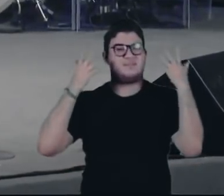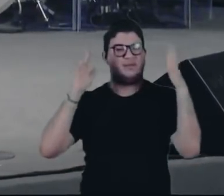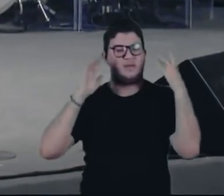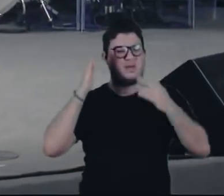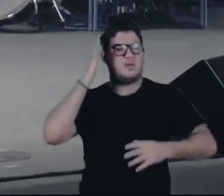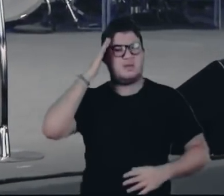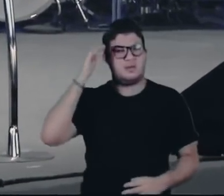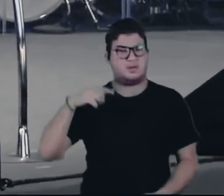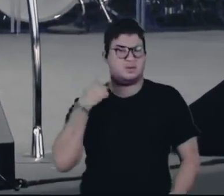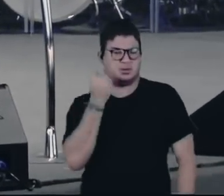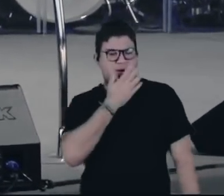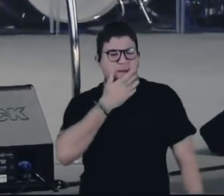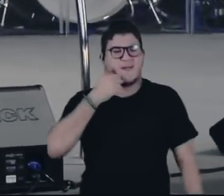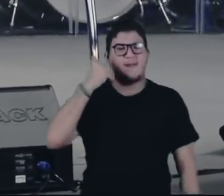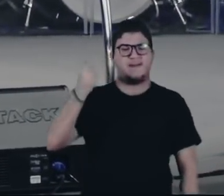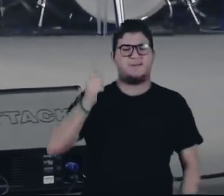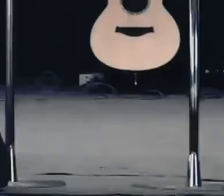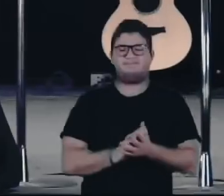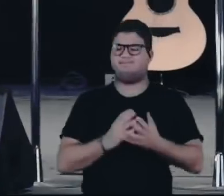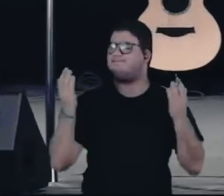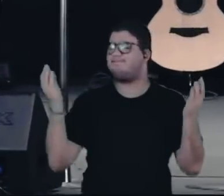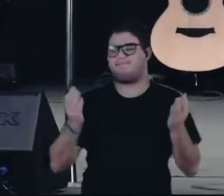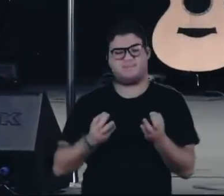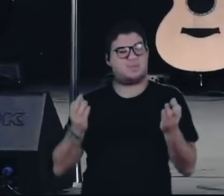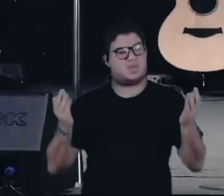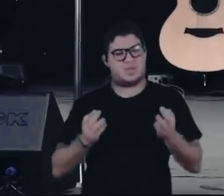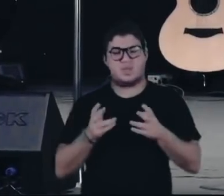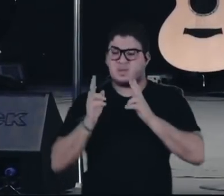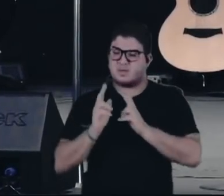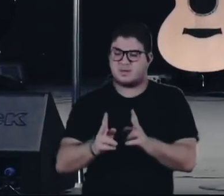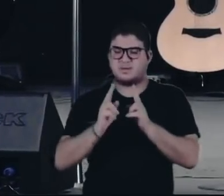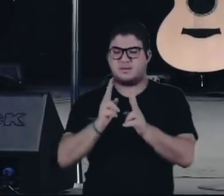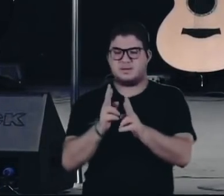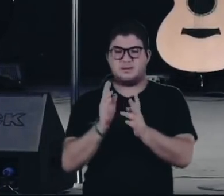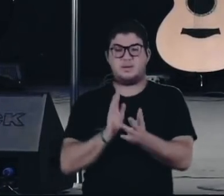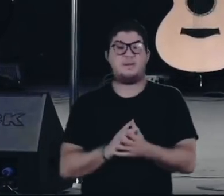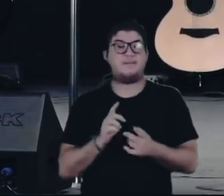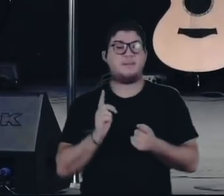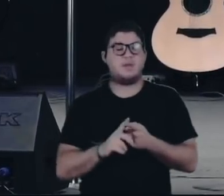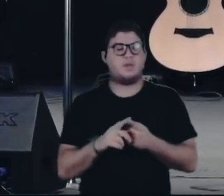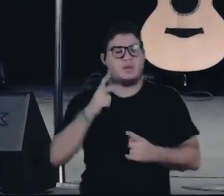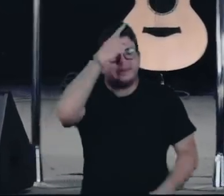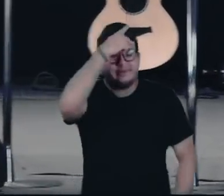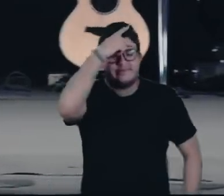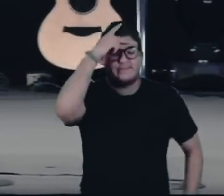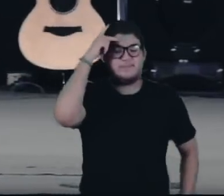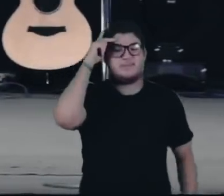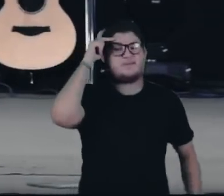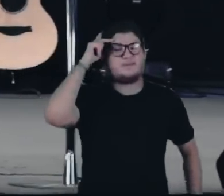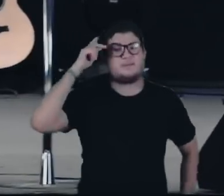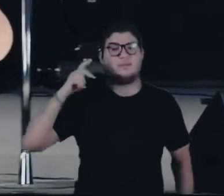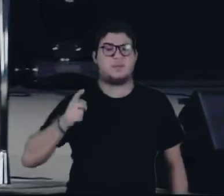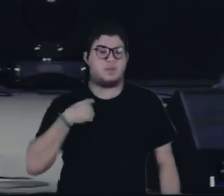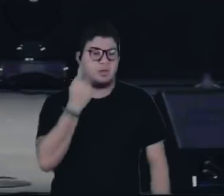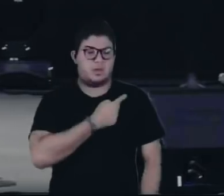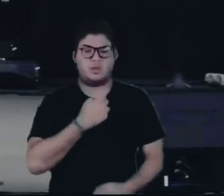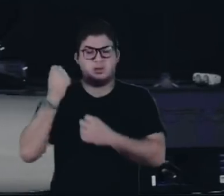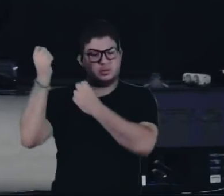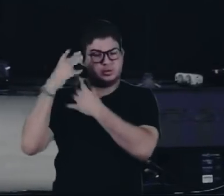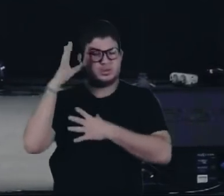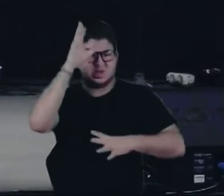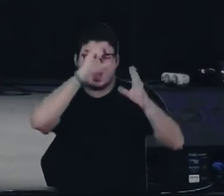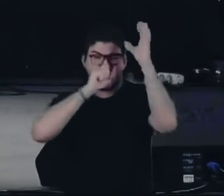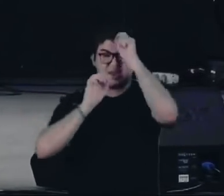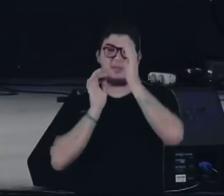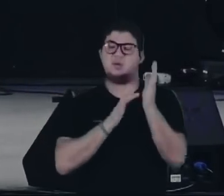Sabe, a gente faz o melhor, a gente faz com excelência sempre, mas é por causa das pessoas. Porque a gente aprendeu com Jesus,